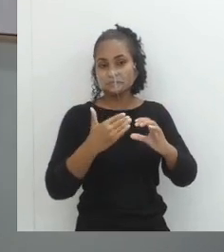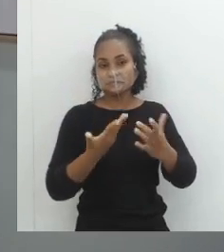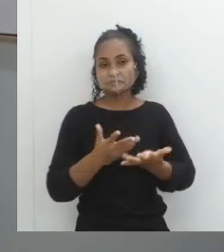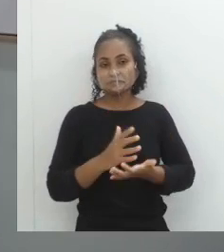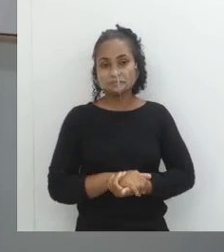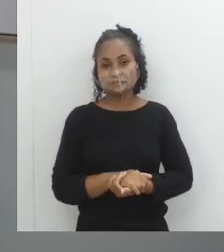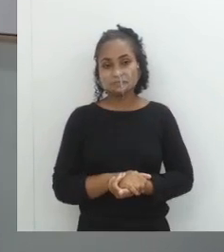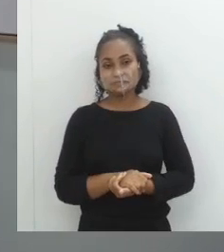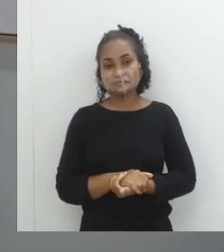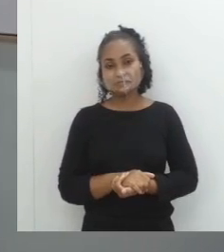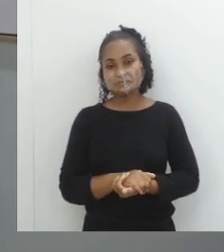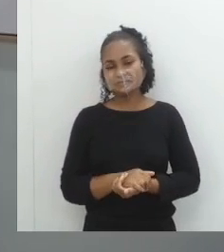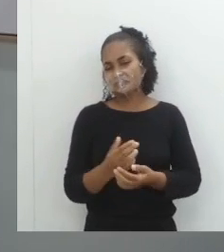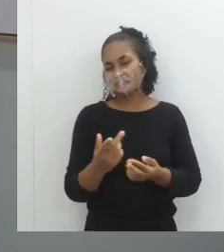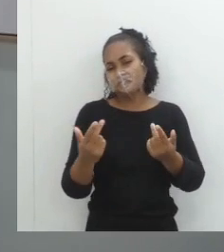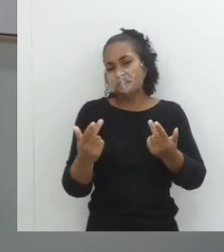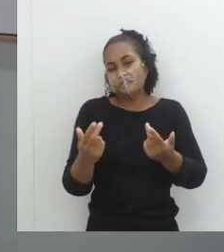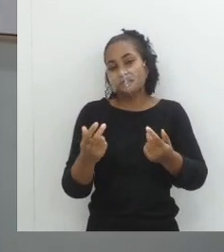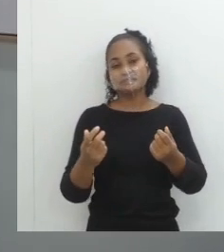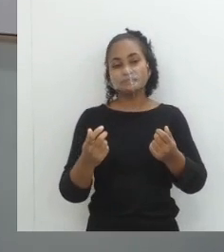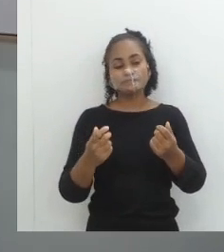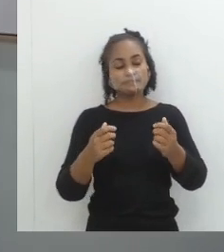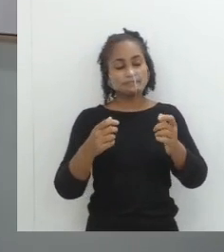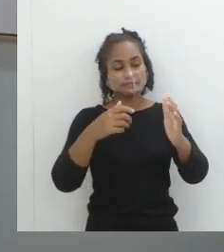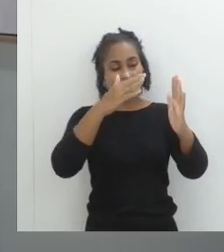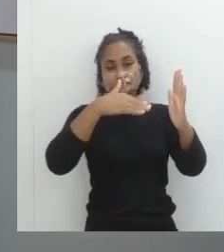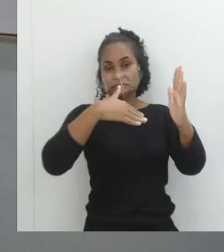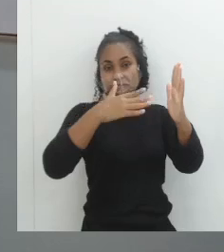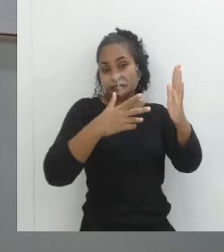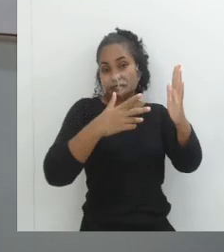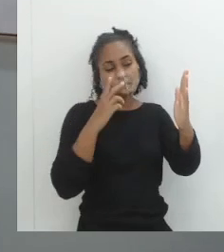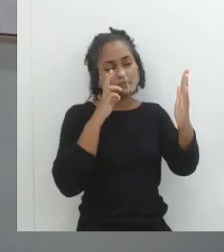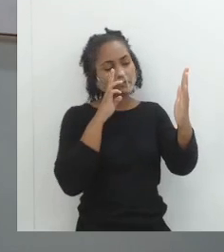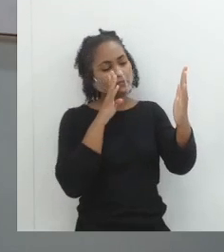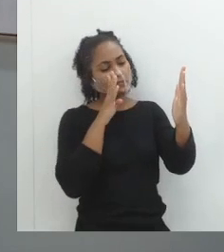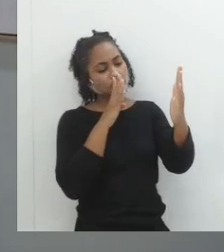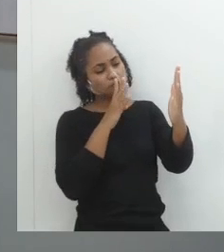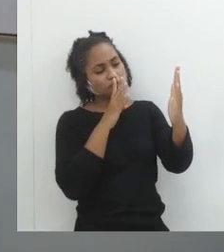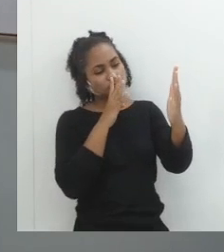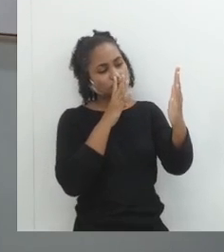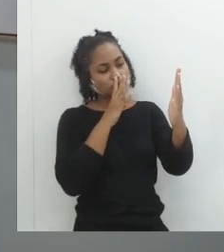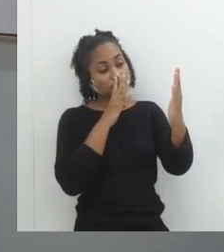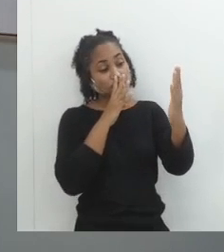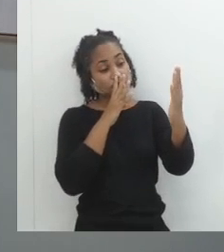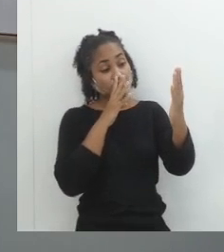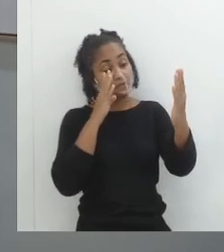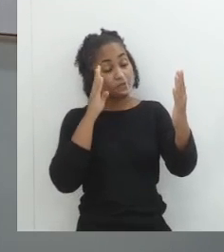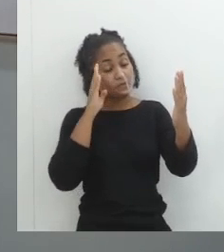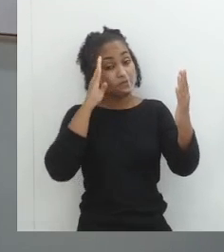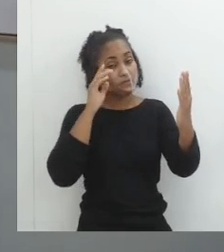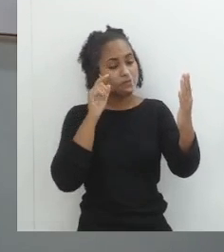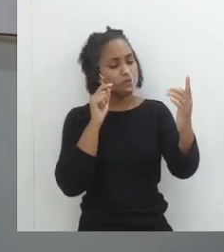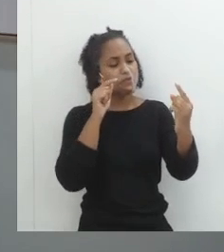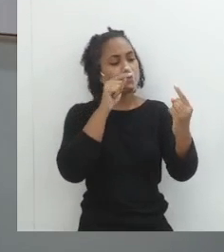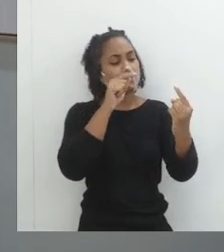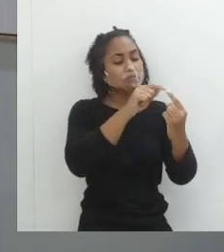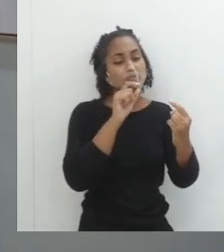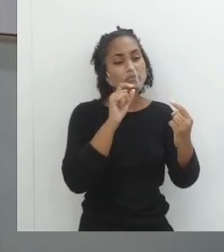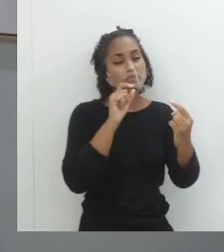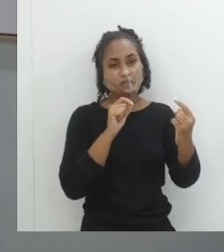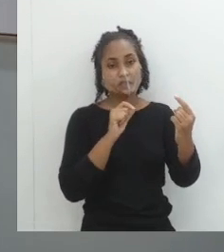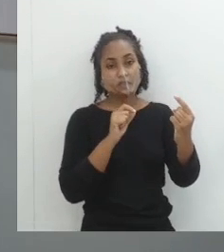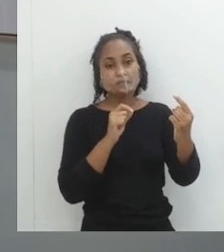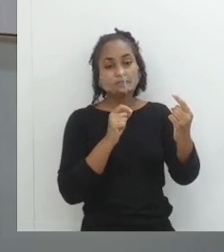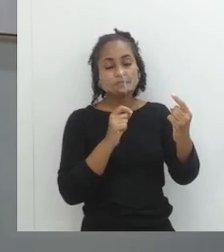mim. É que nem uma obra de arte. Quando a gente olha uma obra de arte, o principal objetivo dela é estimular